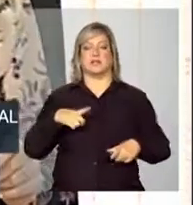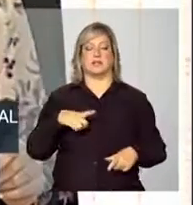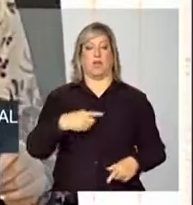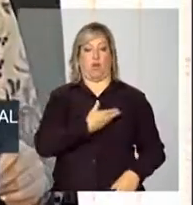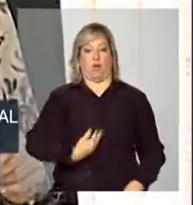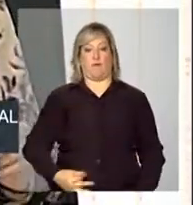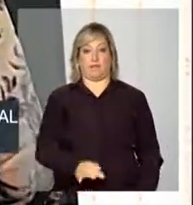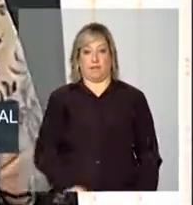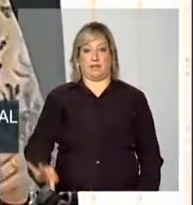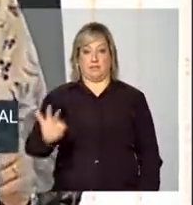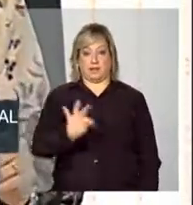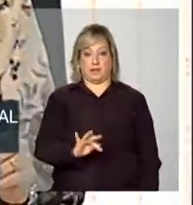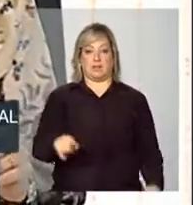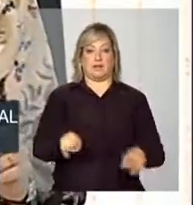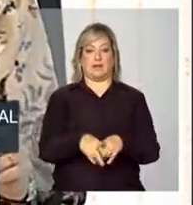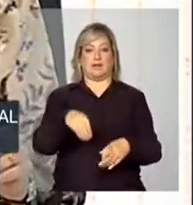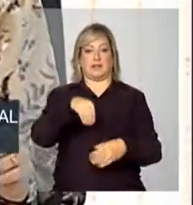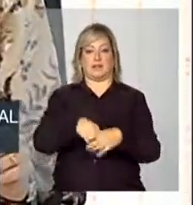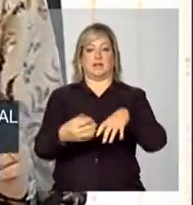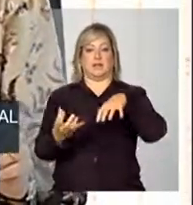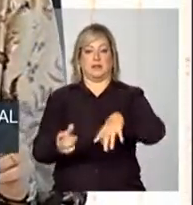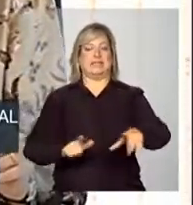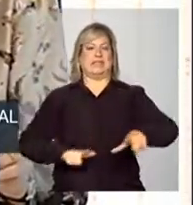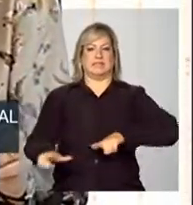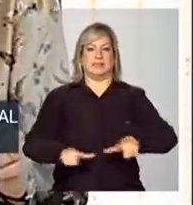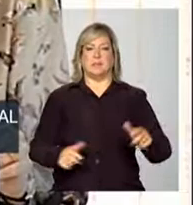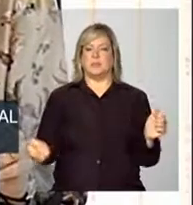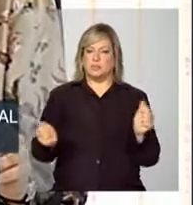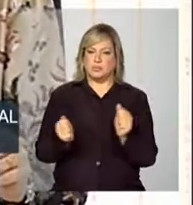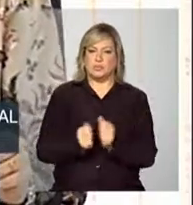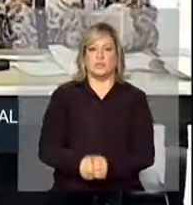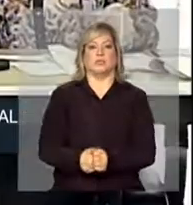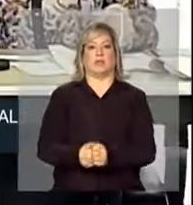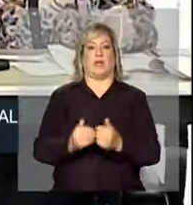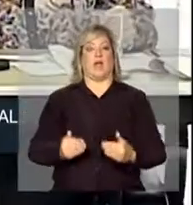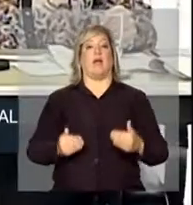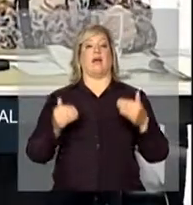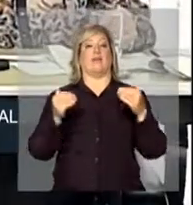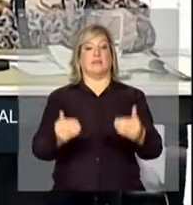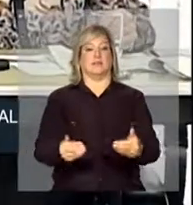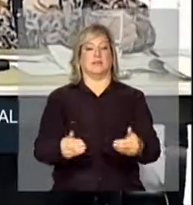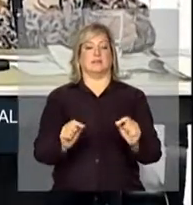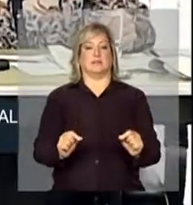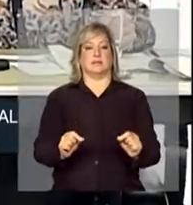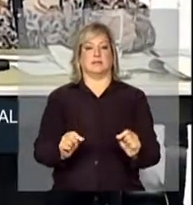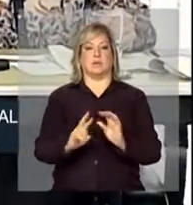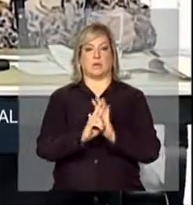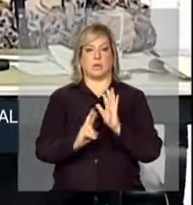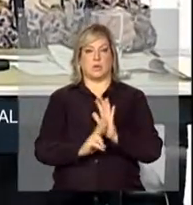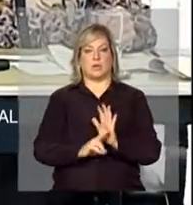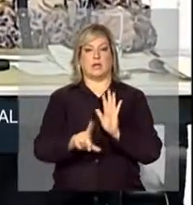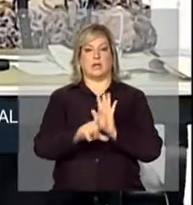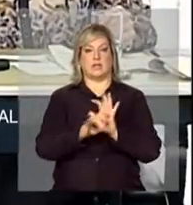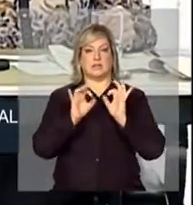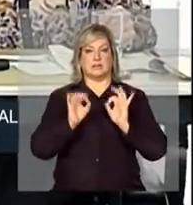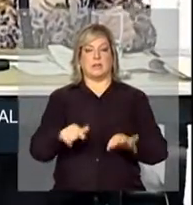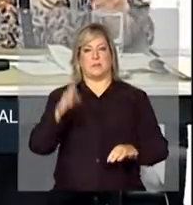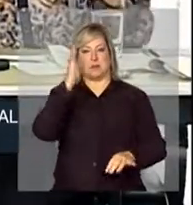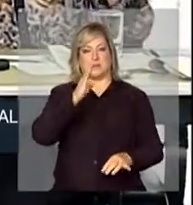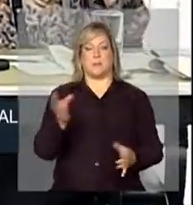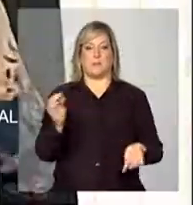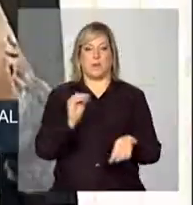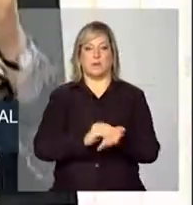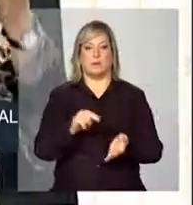e os integrantes do congresso nacional trabalharam juntos para avançarmos na normativa legal brasileira e